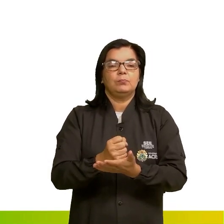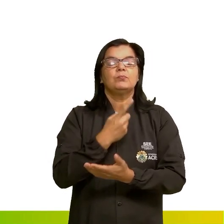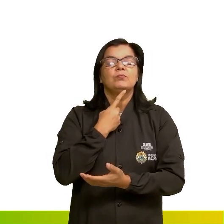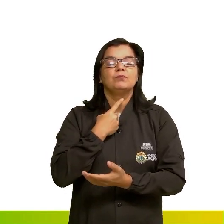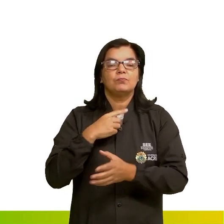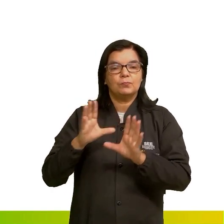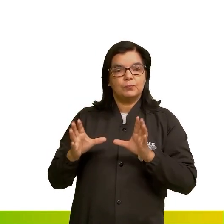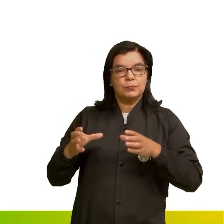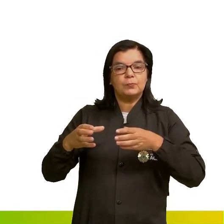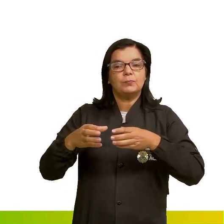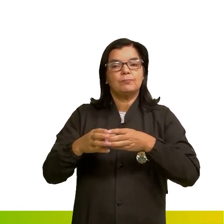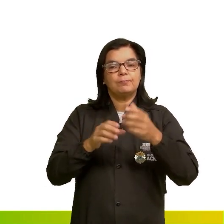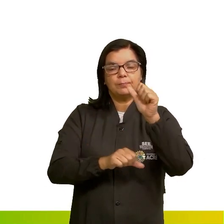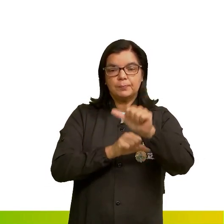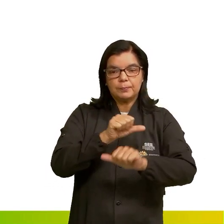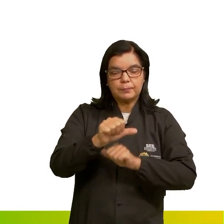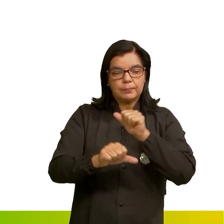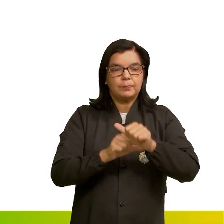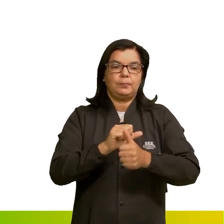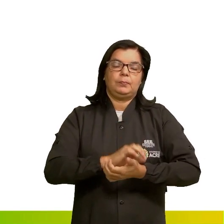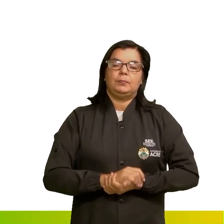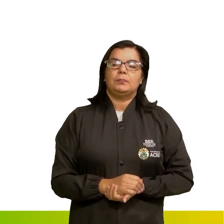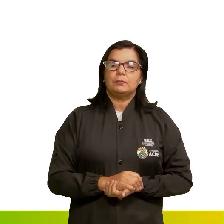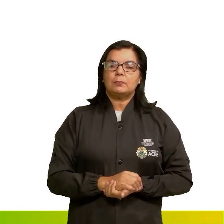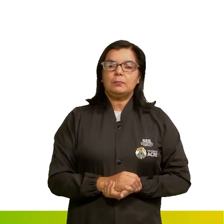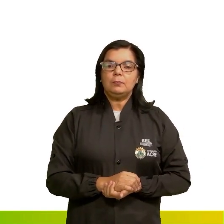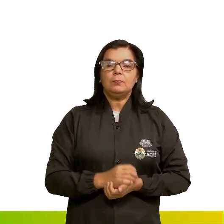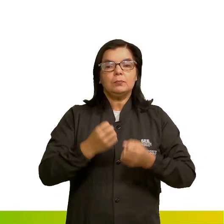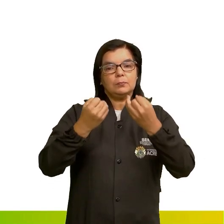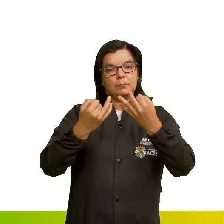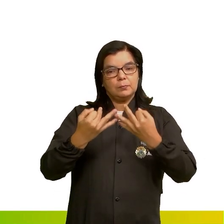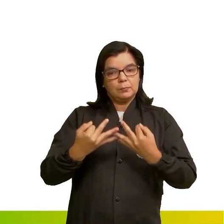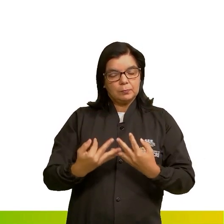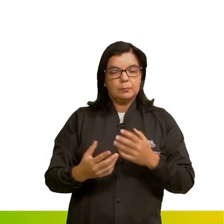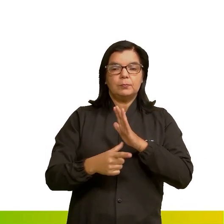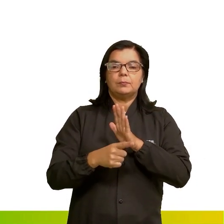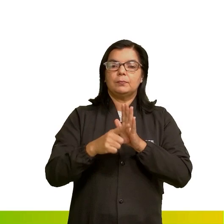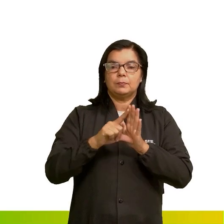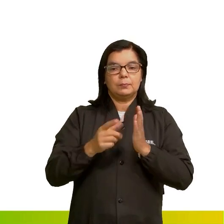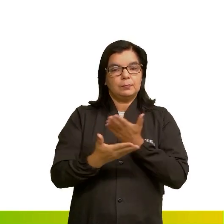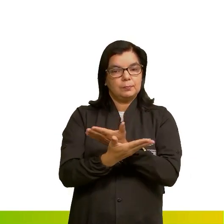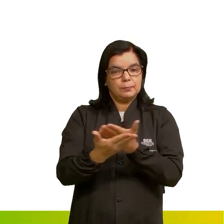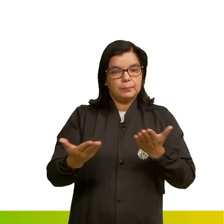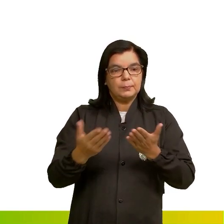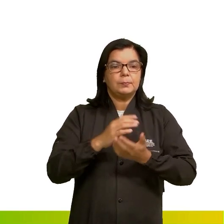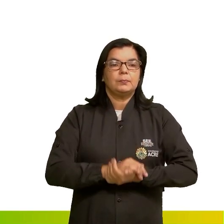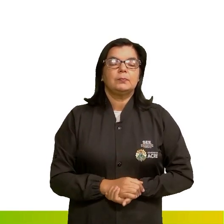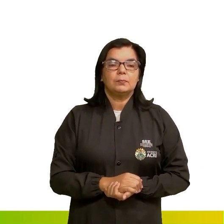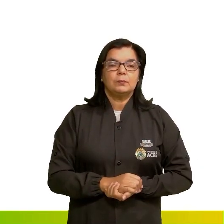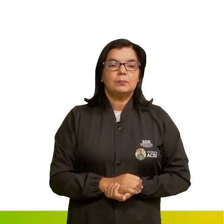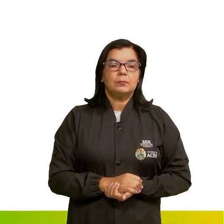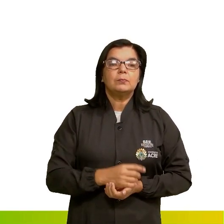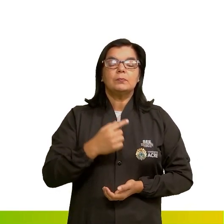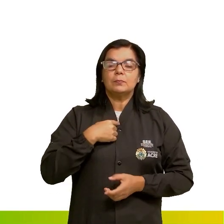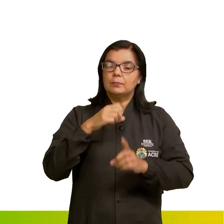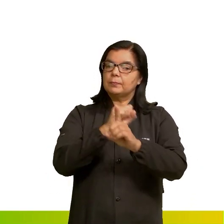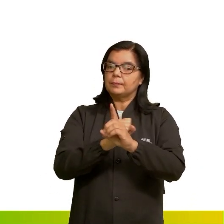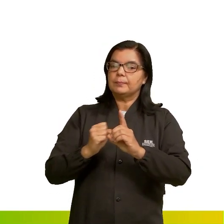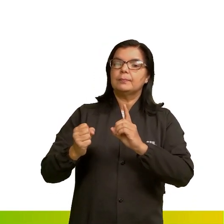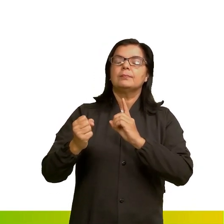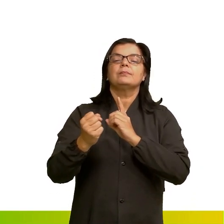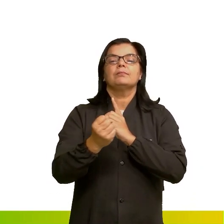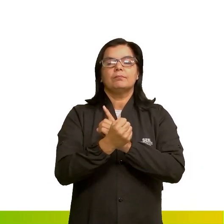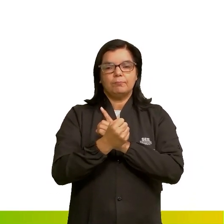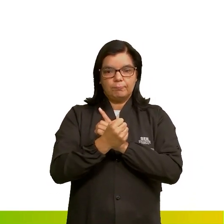por um desejo coletivo de transformação. Como eu mencionava anteriormente a todos vocês, a sociedade,